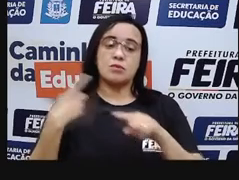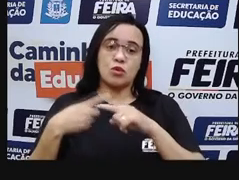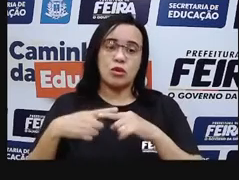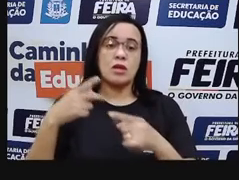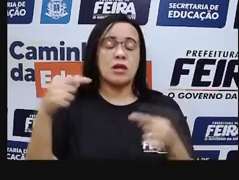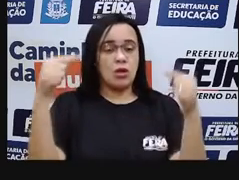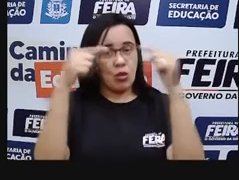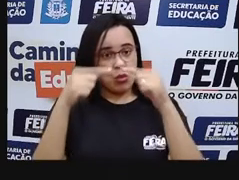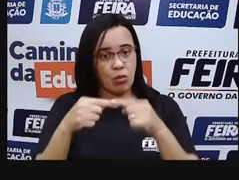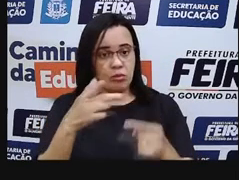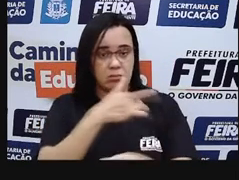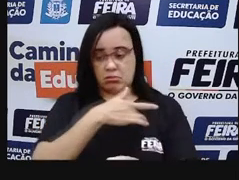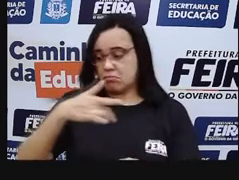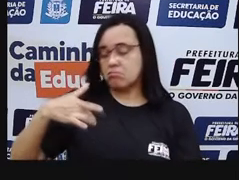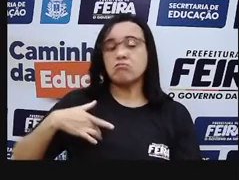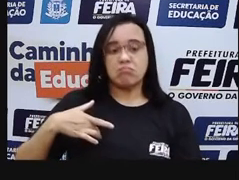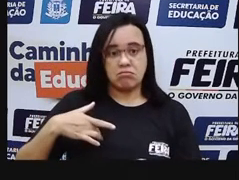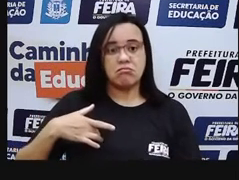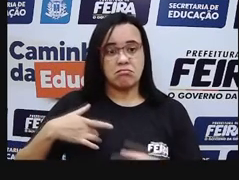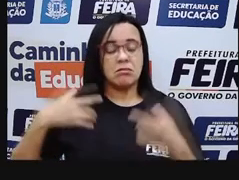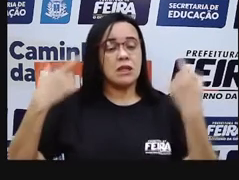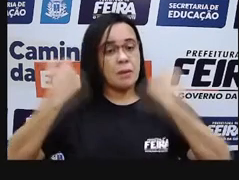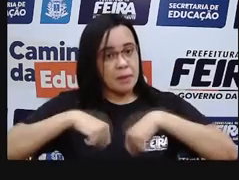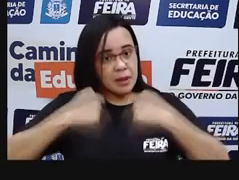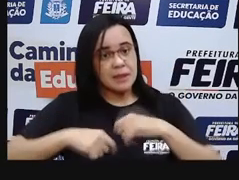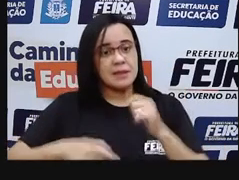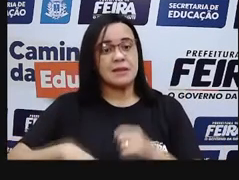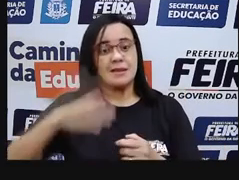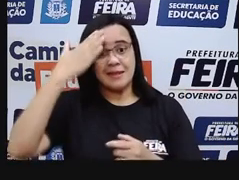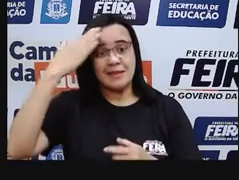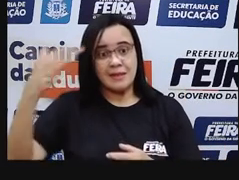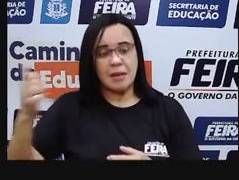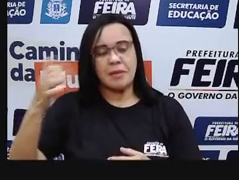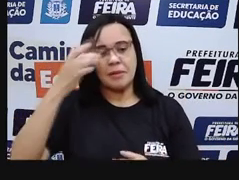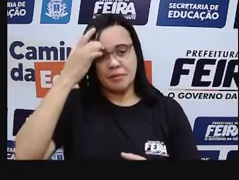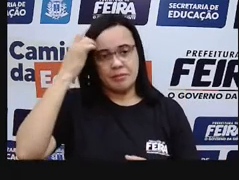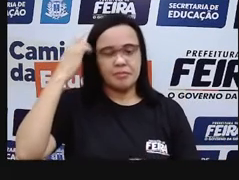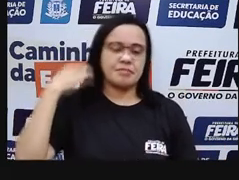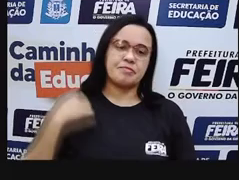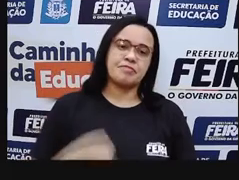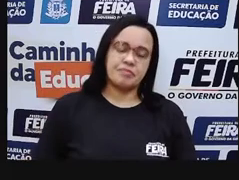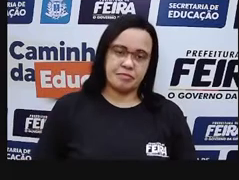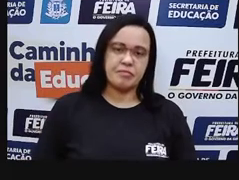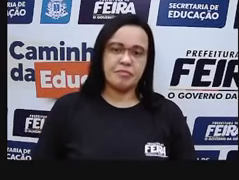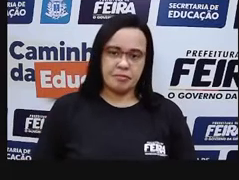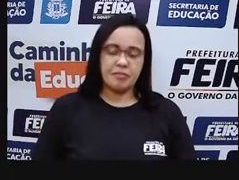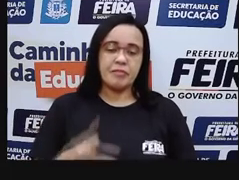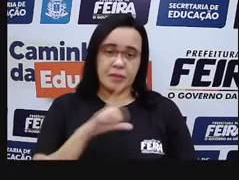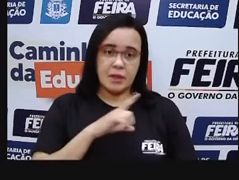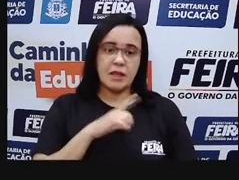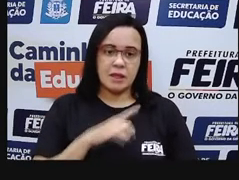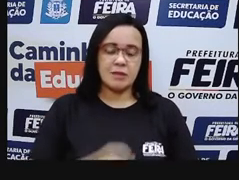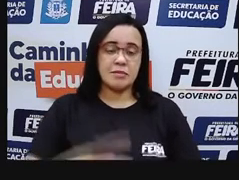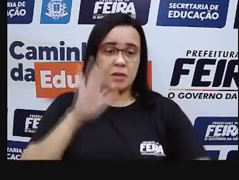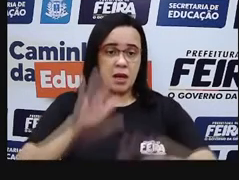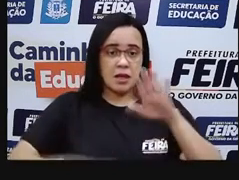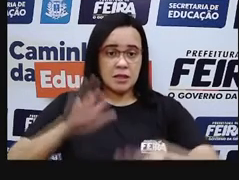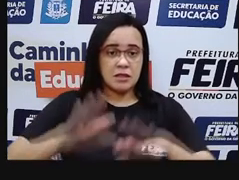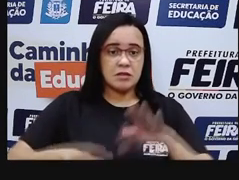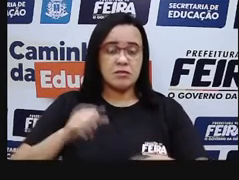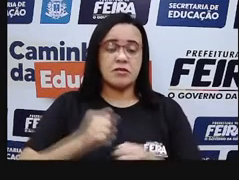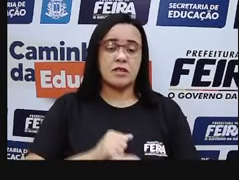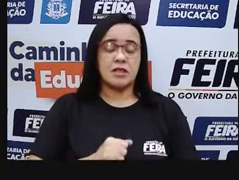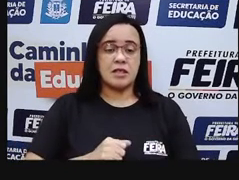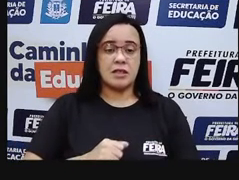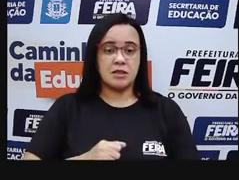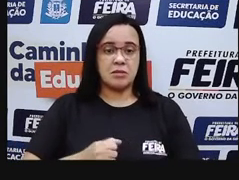saúde mais amplas sabe não só a falta de enfermidade nas pernas não se sinta bem e às vezes a gente passa a